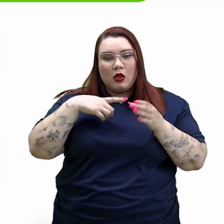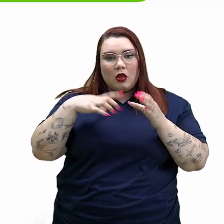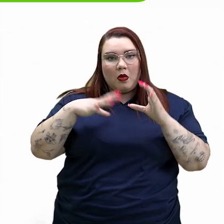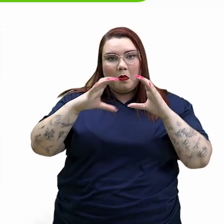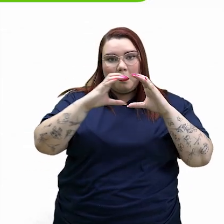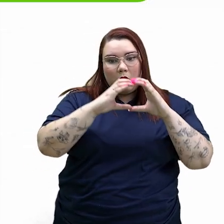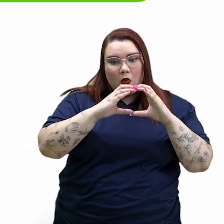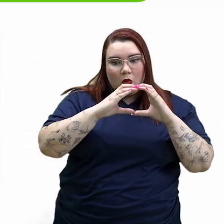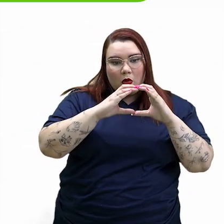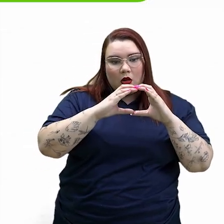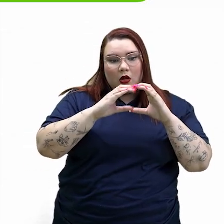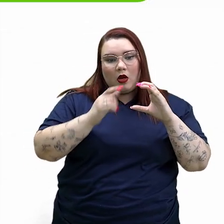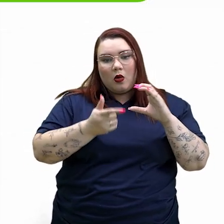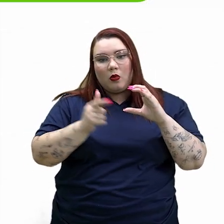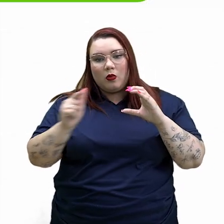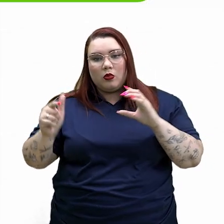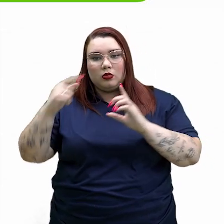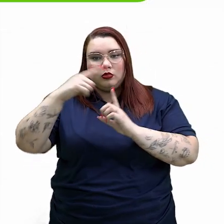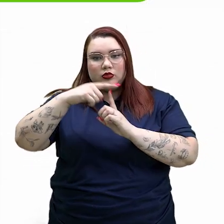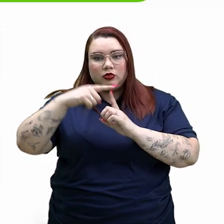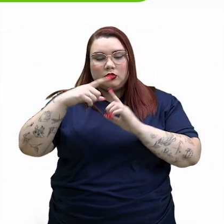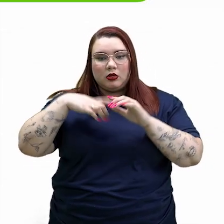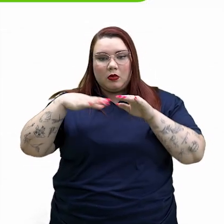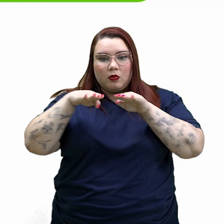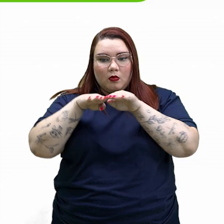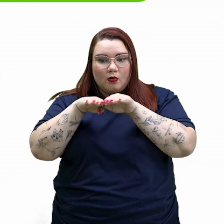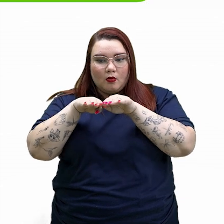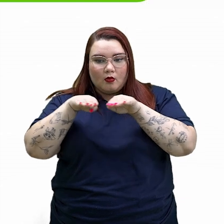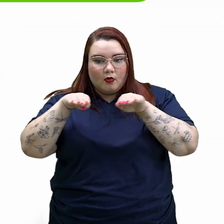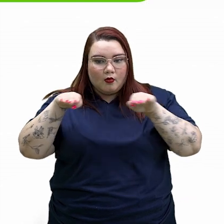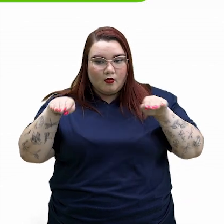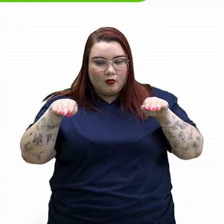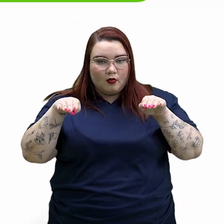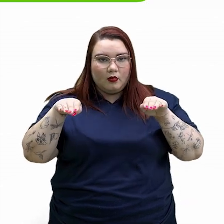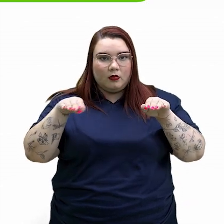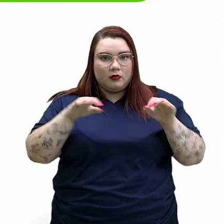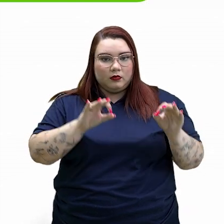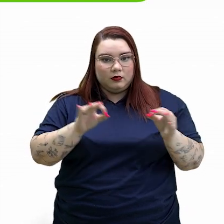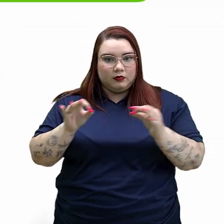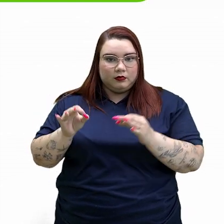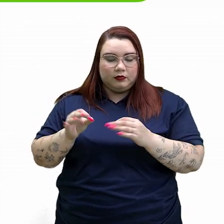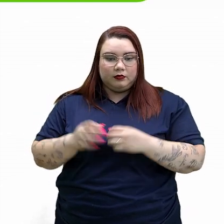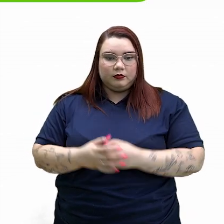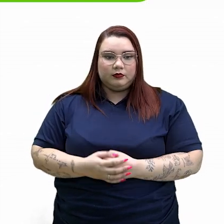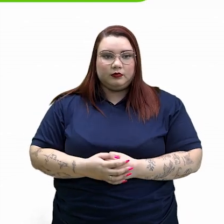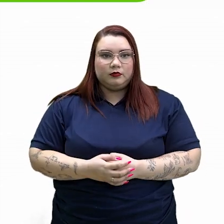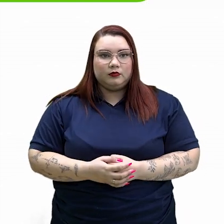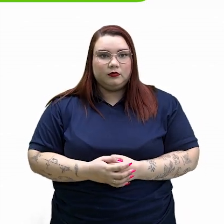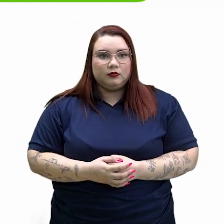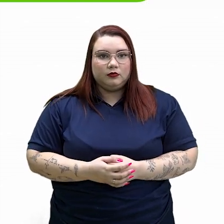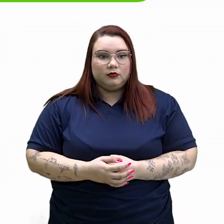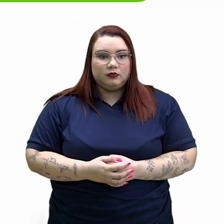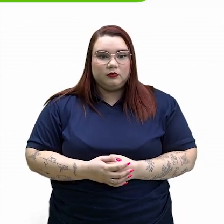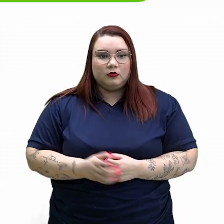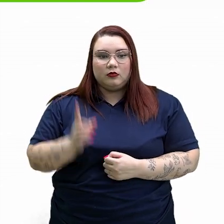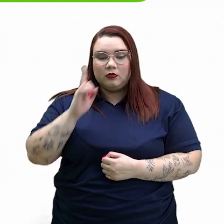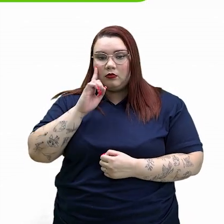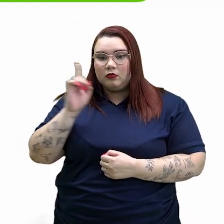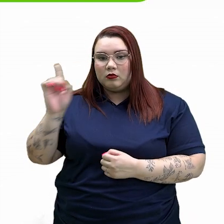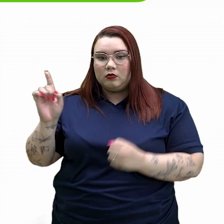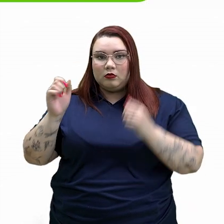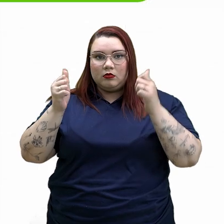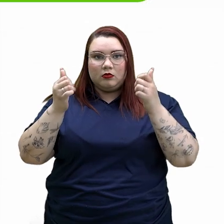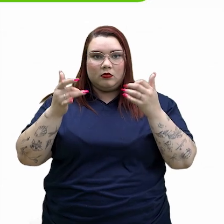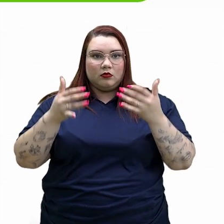esférica e a outra é plana. Falar sobre lentes